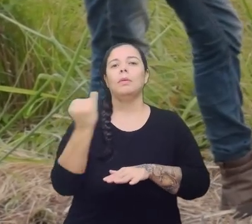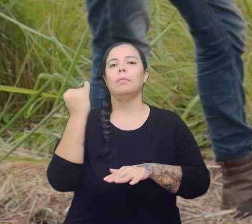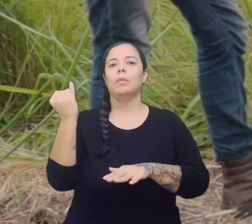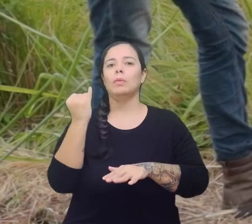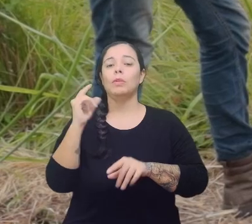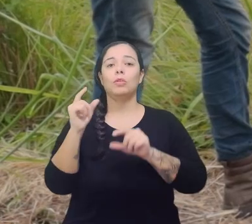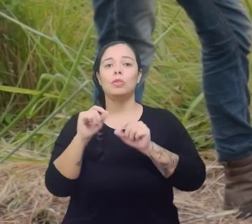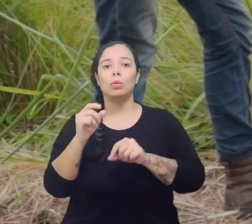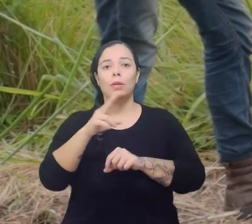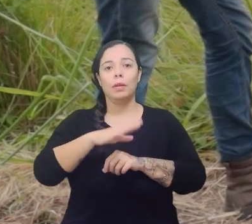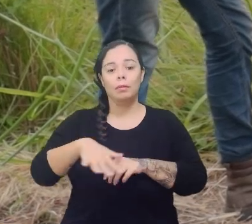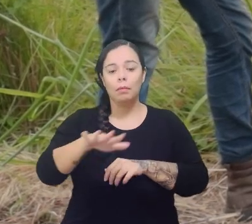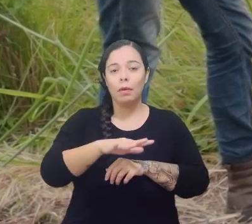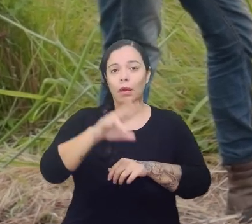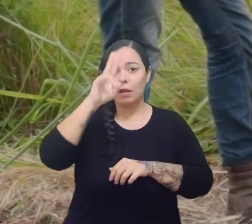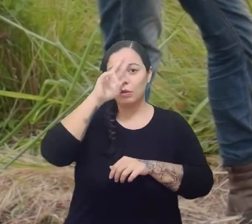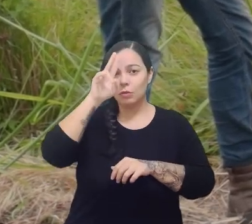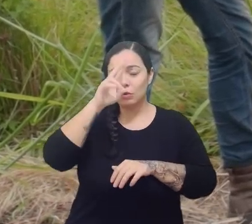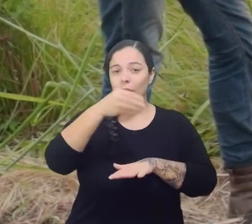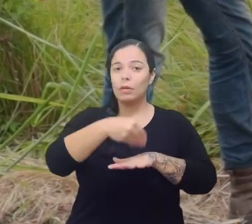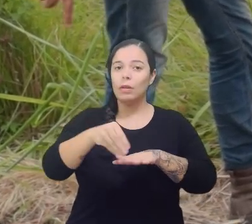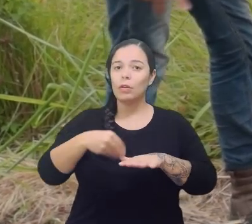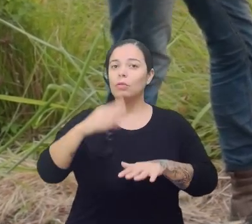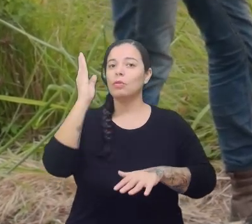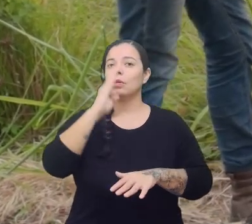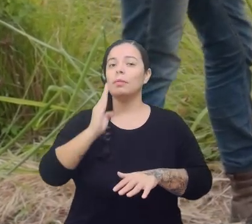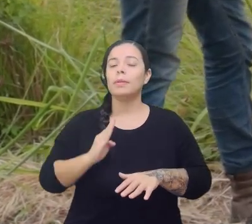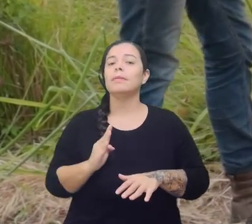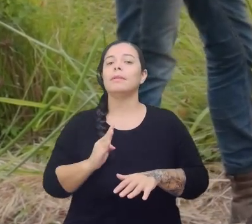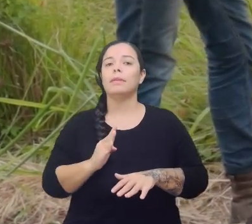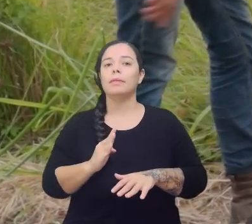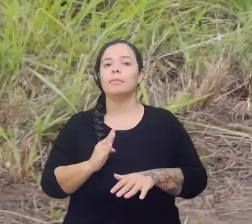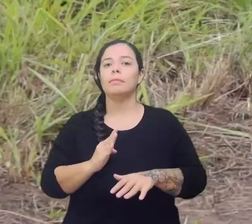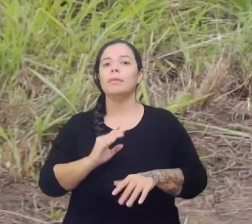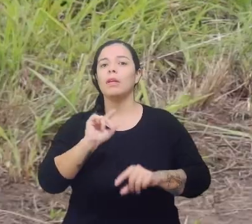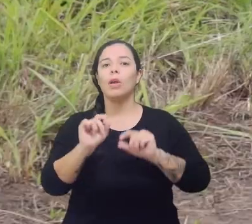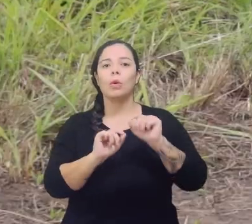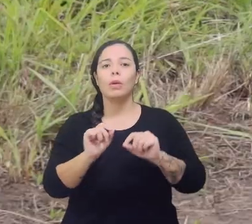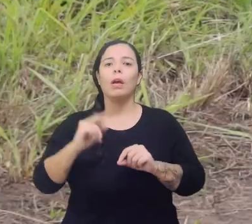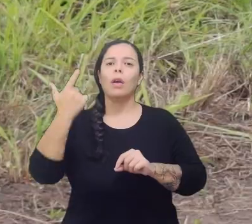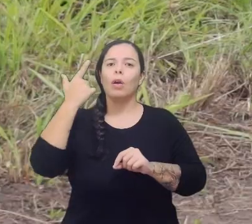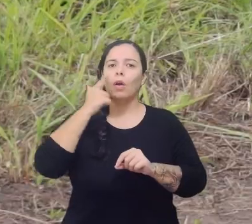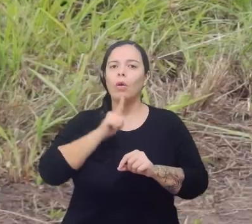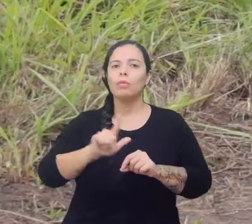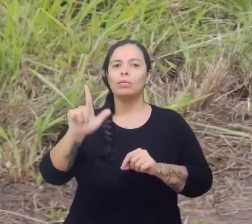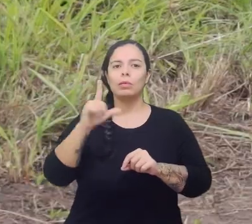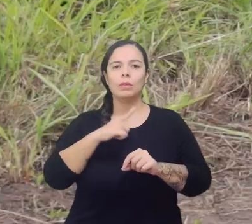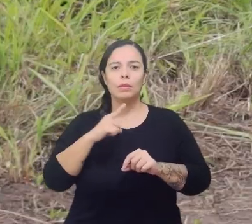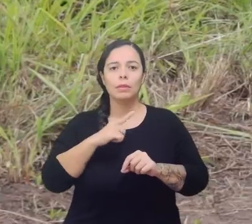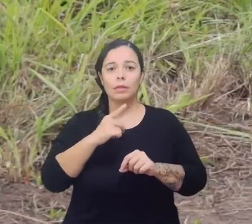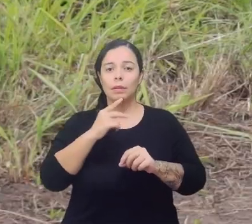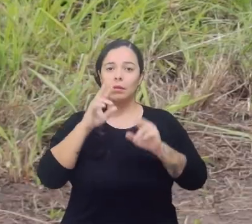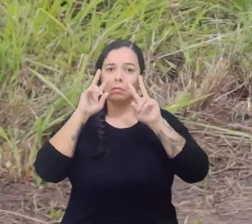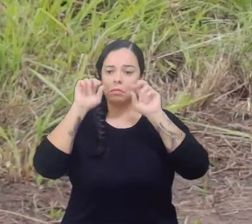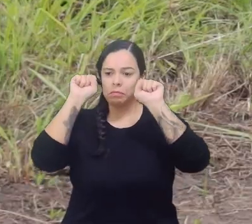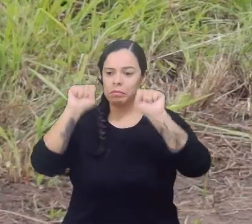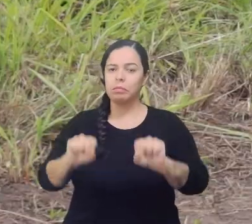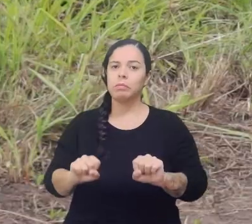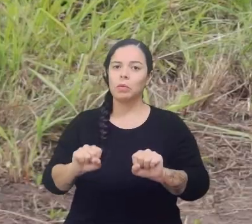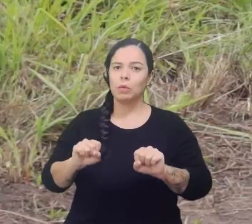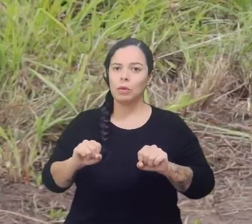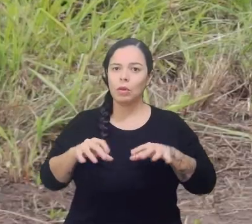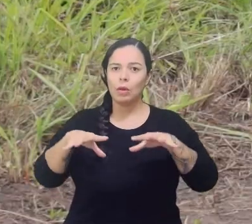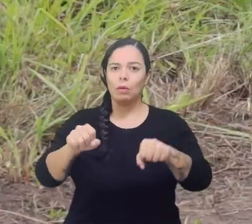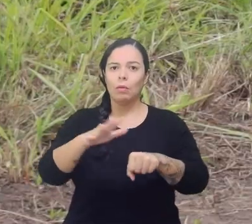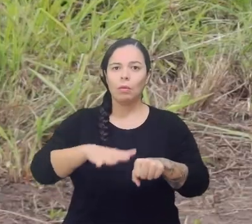é ter conseguido obter um testemunho de uma ocupação bastante antiga e até hoje é uma das